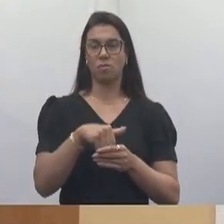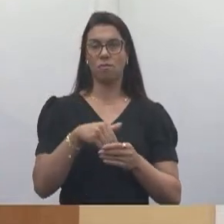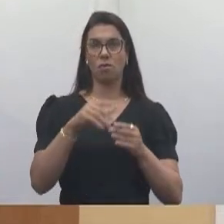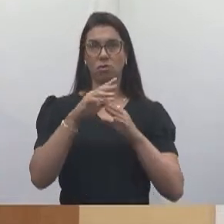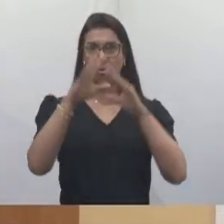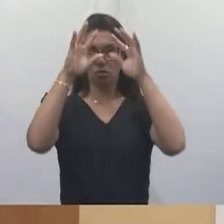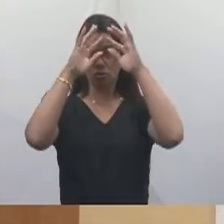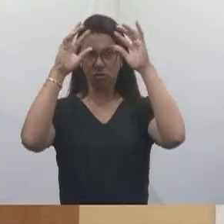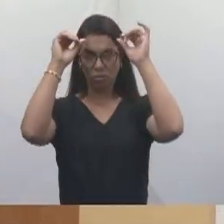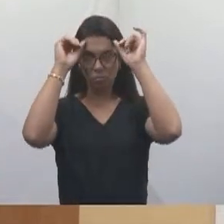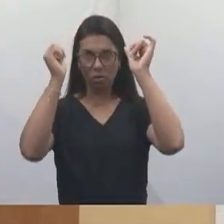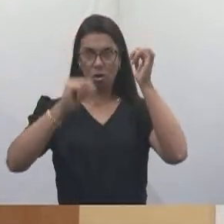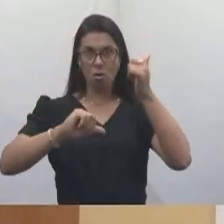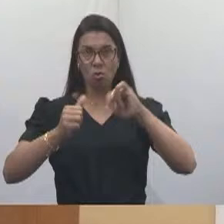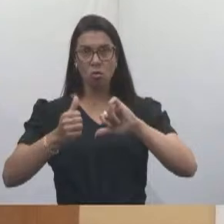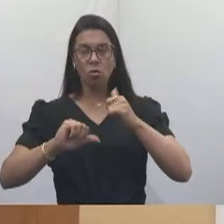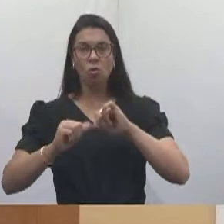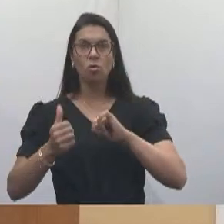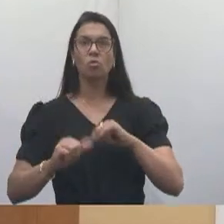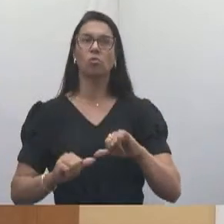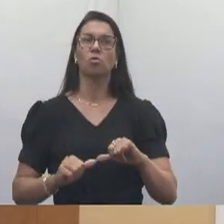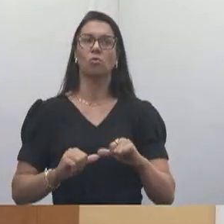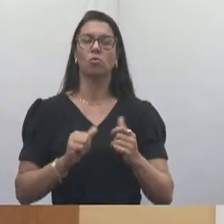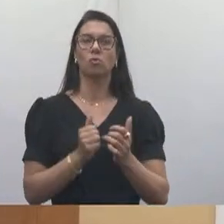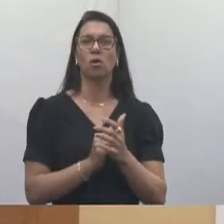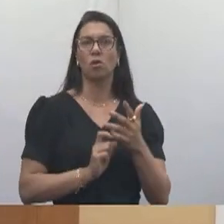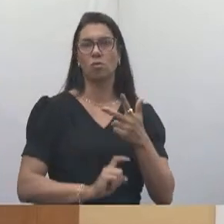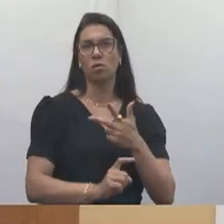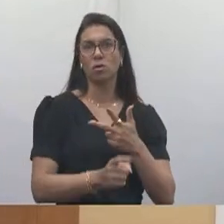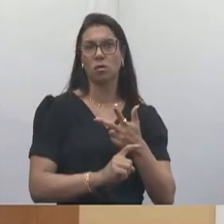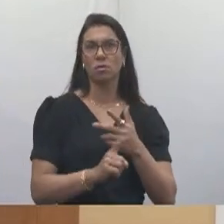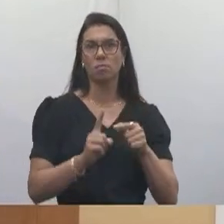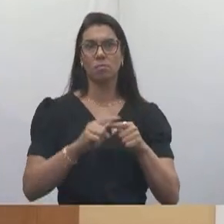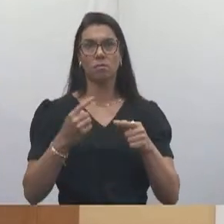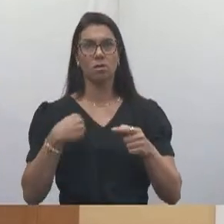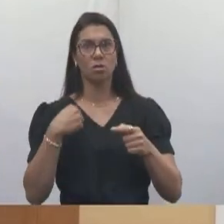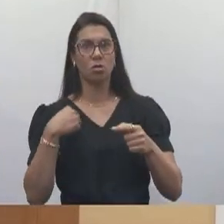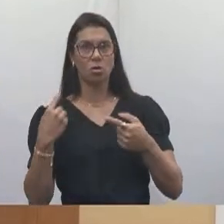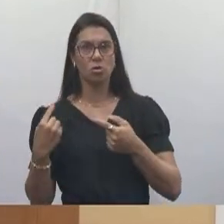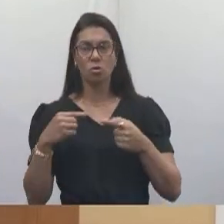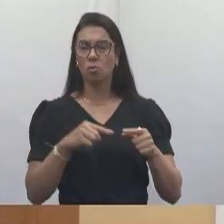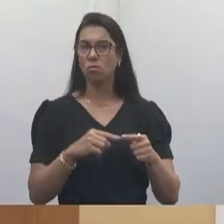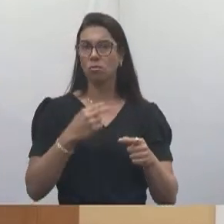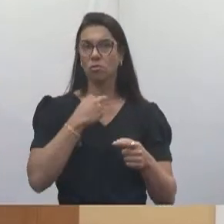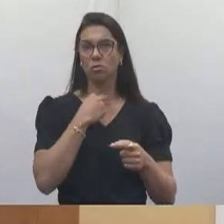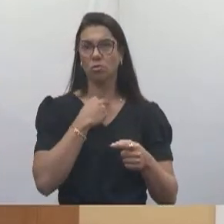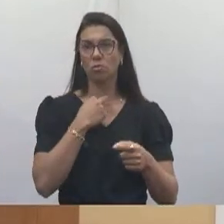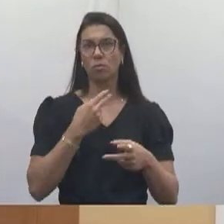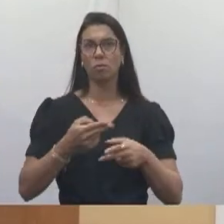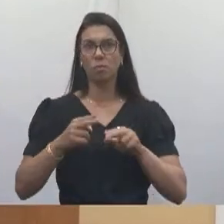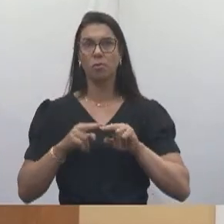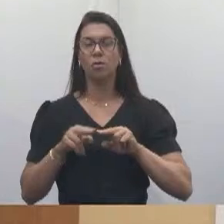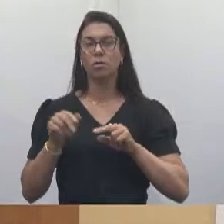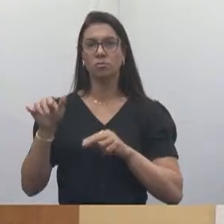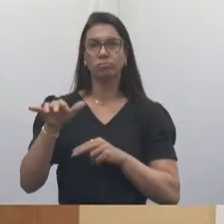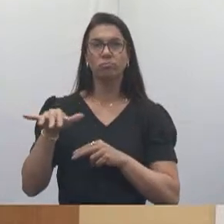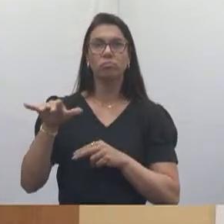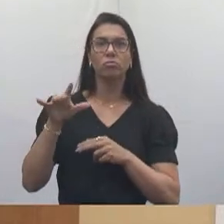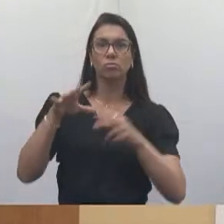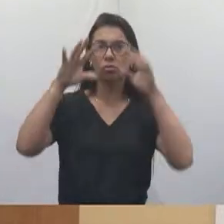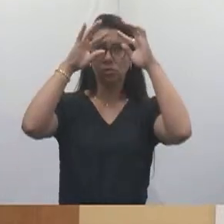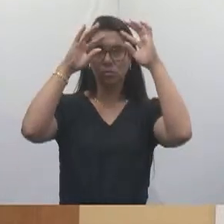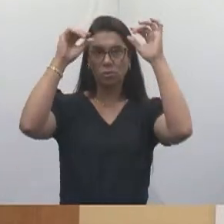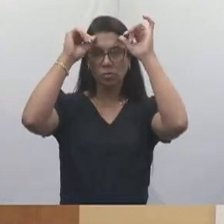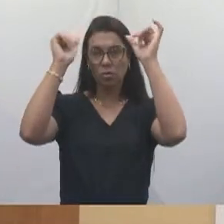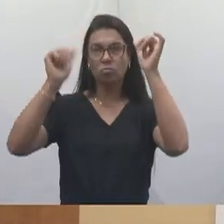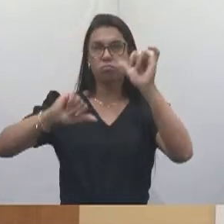que julga as contas do Executivo, quem somos nós para ir ao contrário? Para isso que o Tribunal de Contas existe e é para isso que ele está lá,